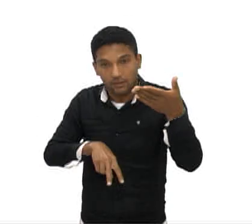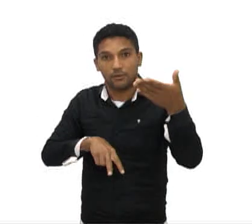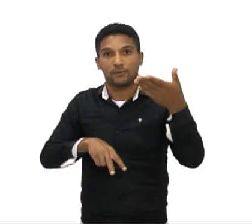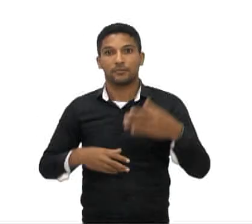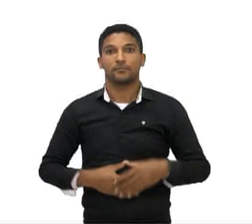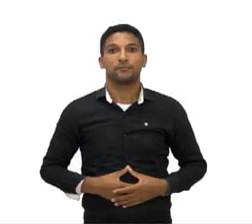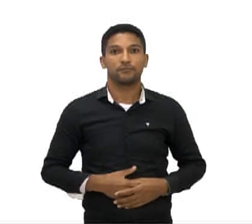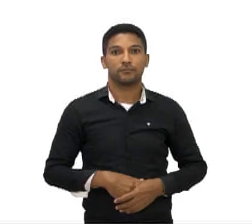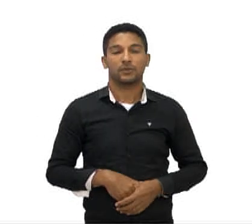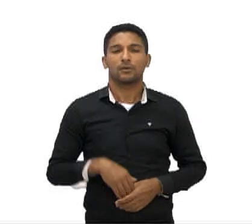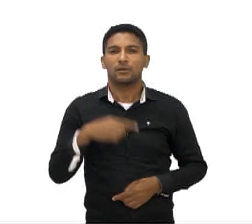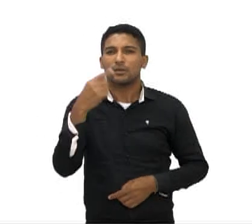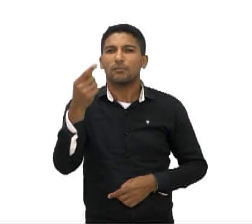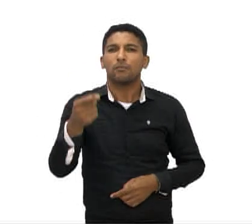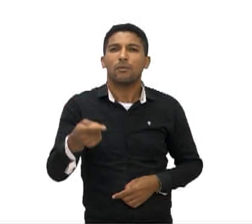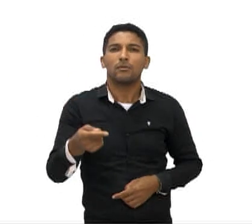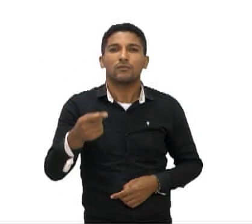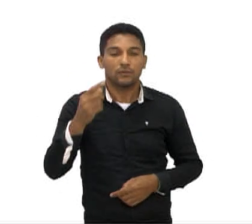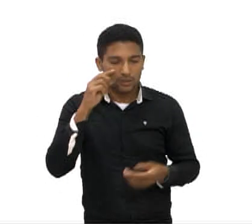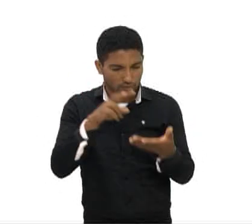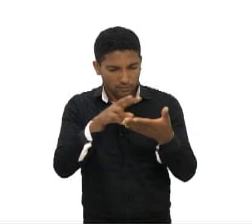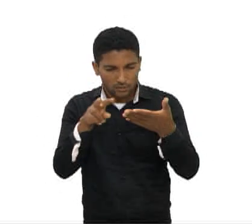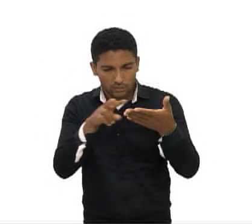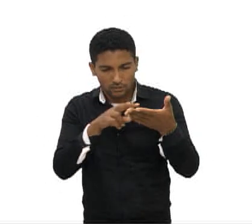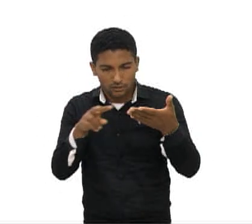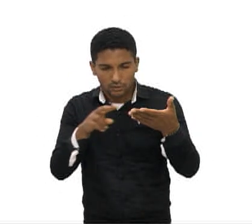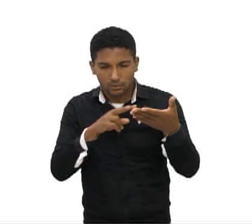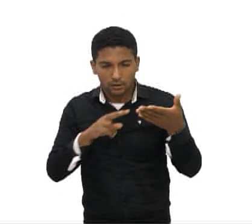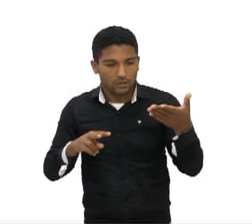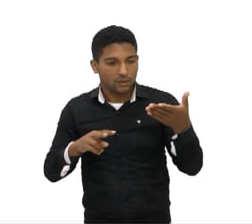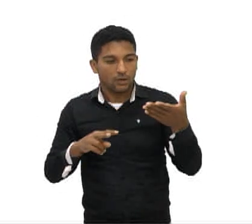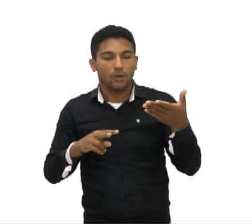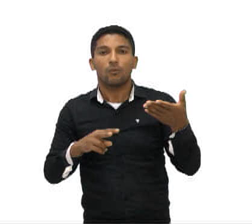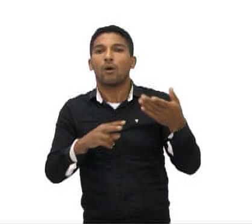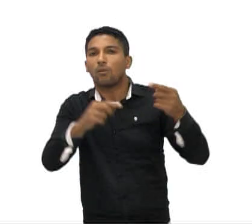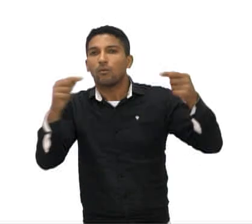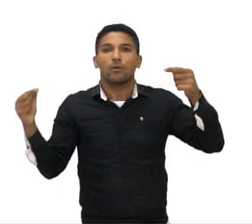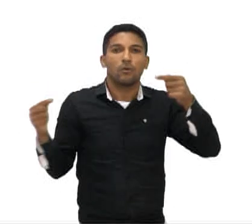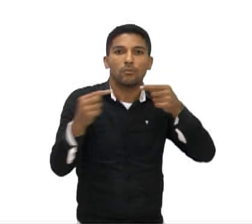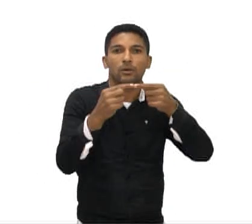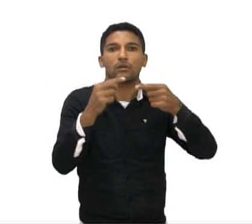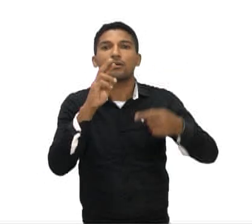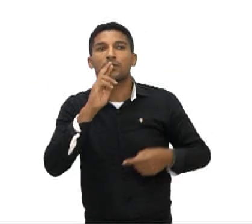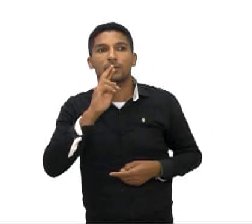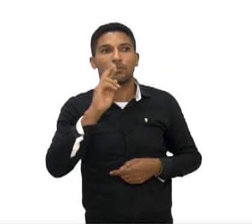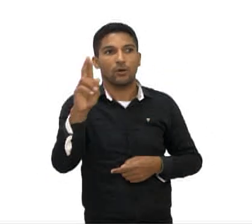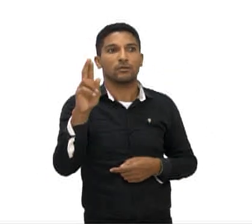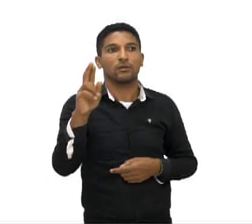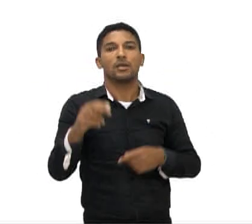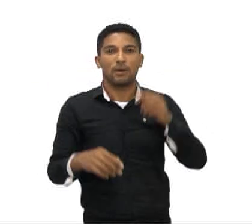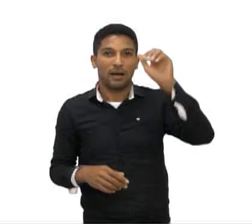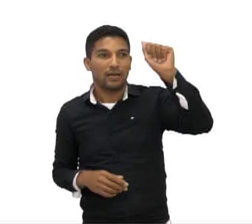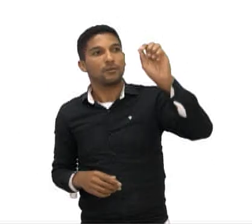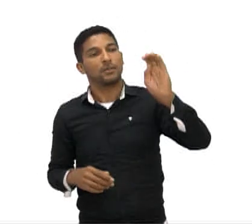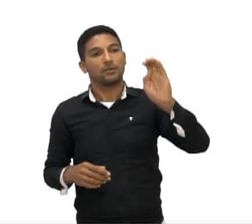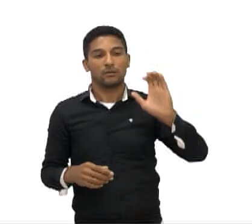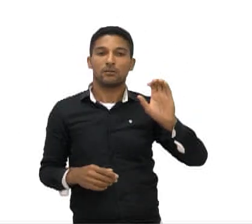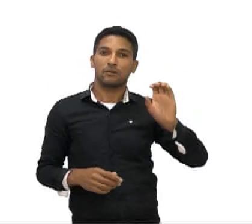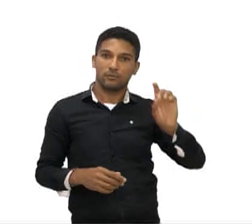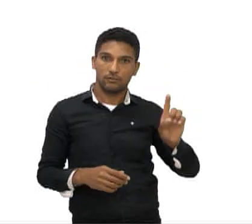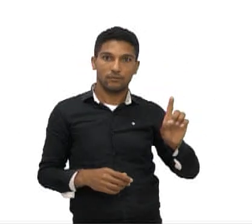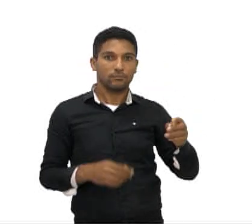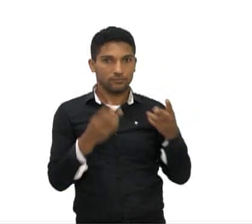buscar a alternativa que mais se encaixa entre as 5. E foco na leitura e interpretação